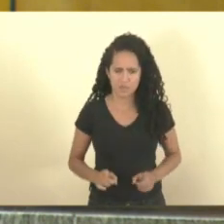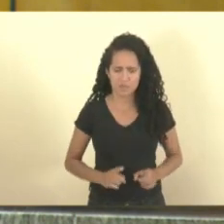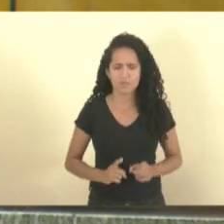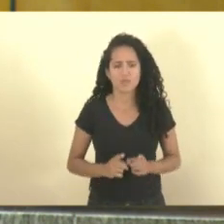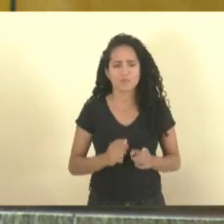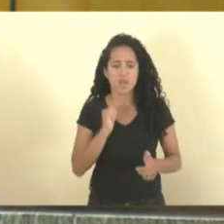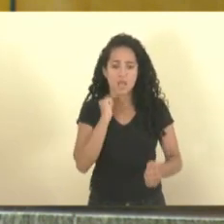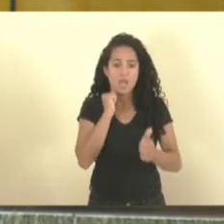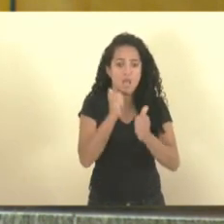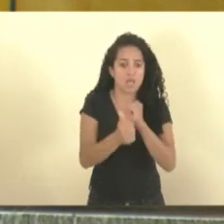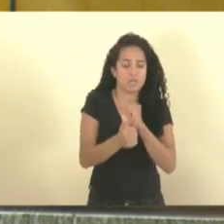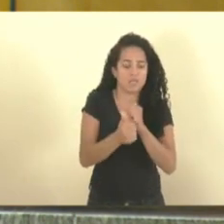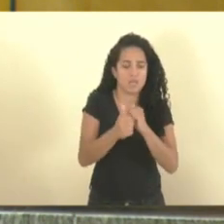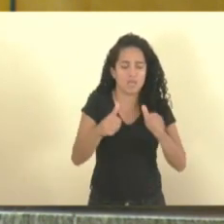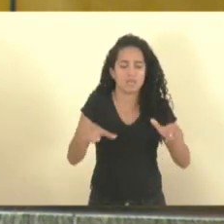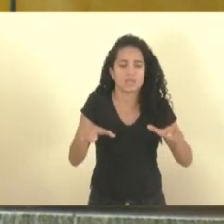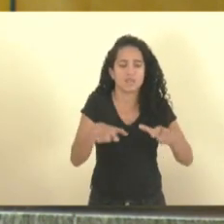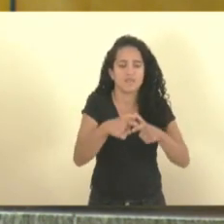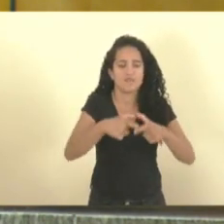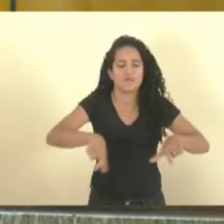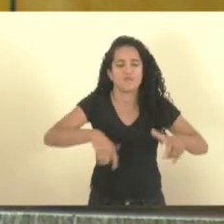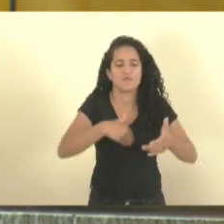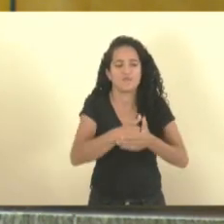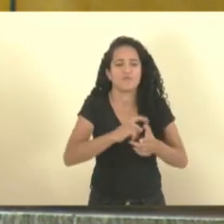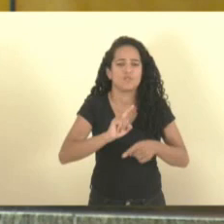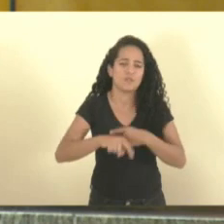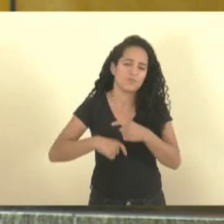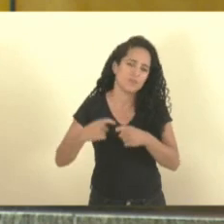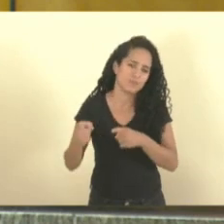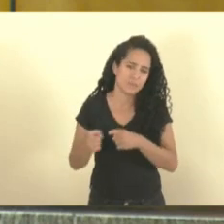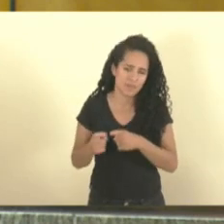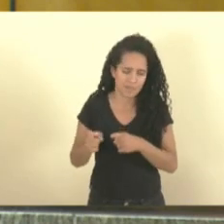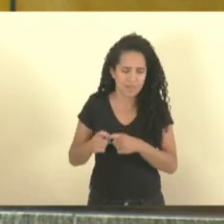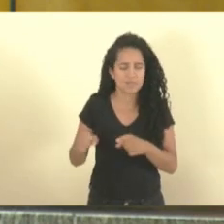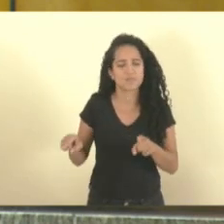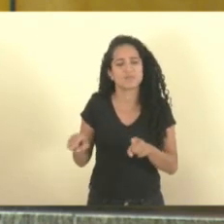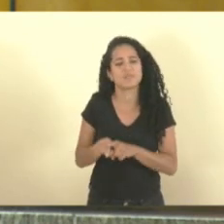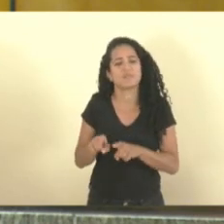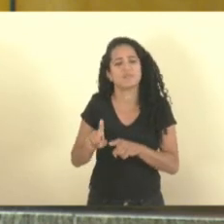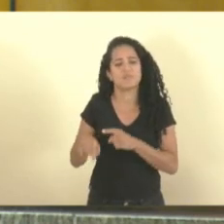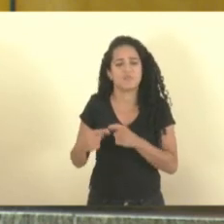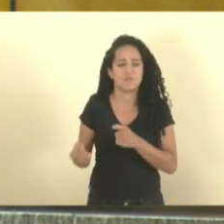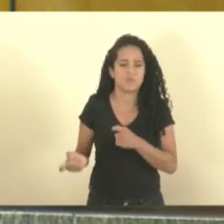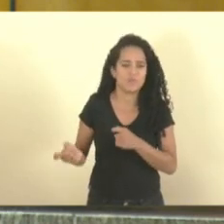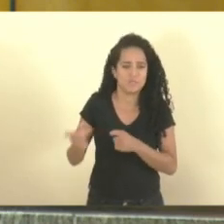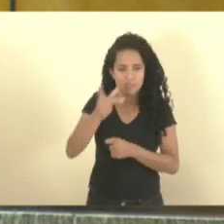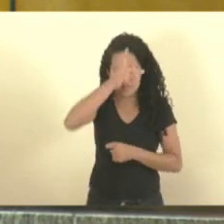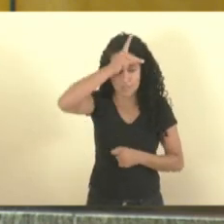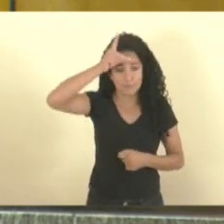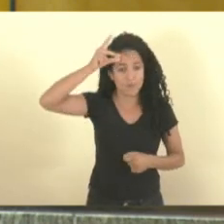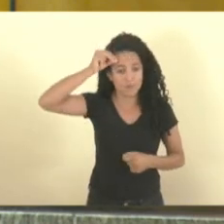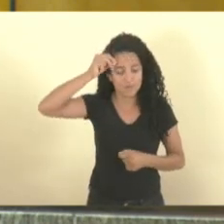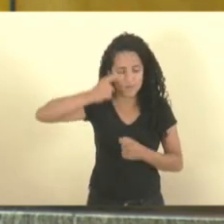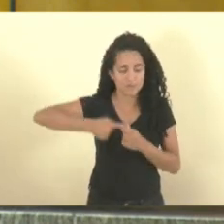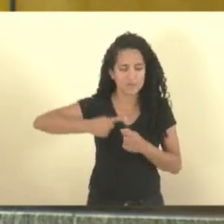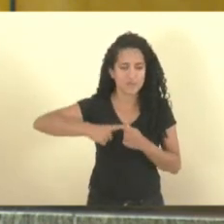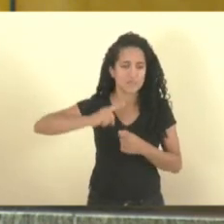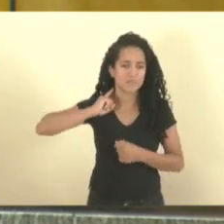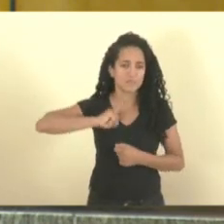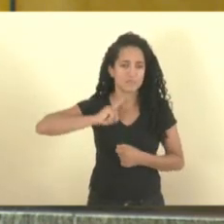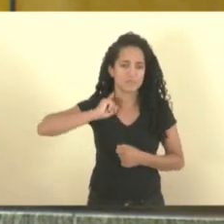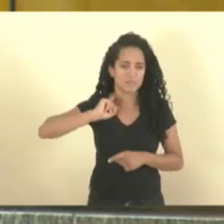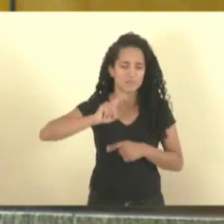da desportiva ferroviária, depois foi médico da desportiva ferroviária, depois tornou-se prefeito de uma cidade em Minas Gerais